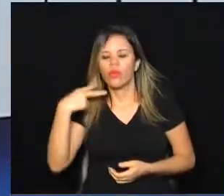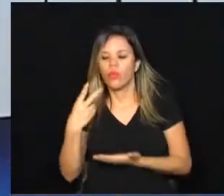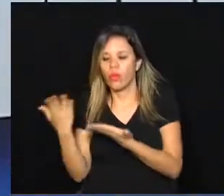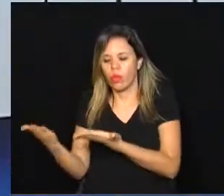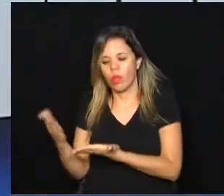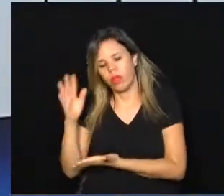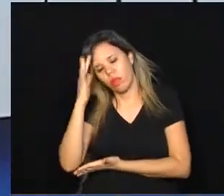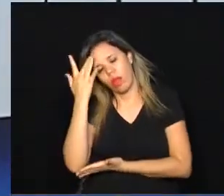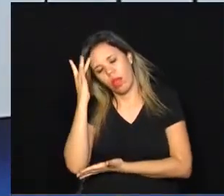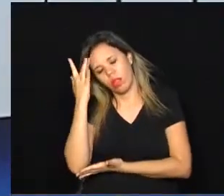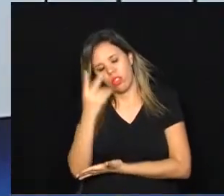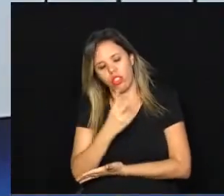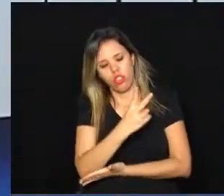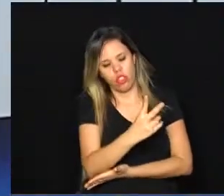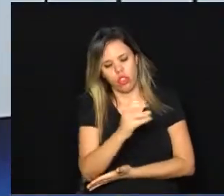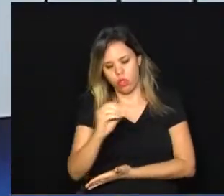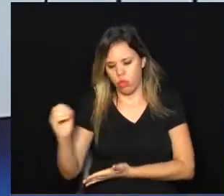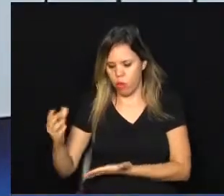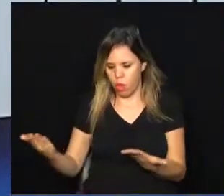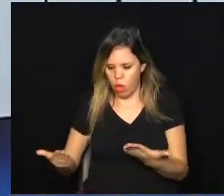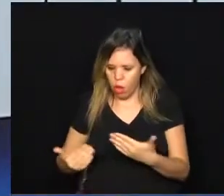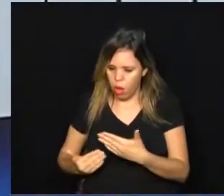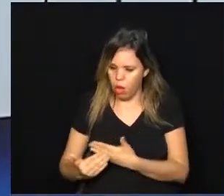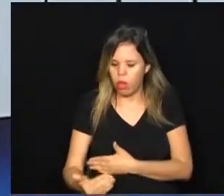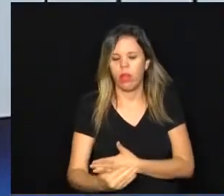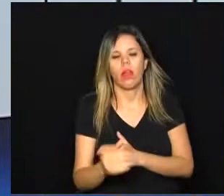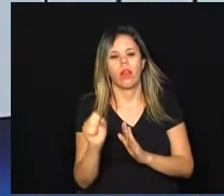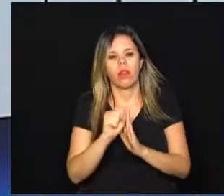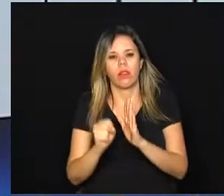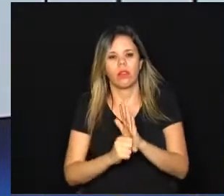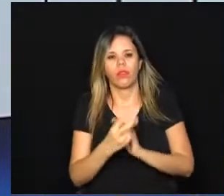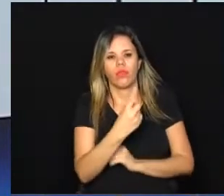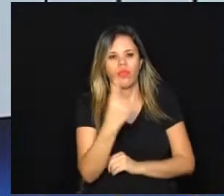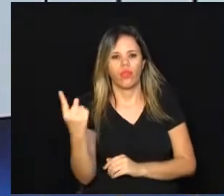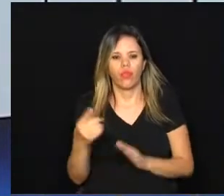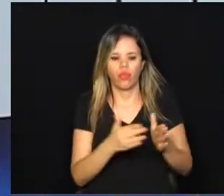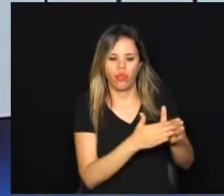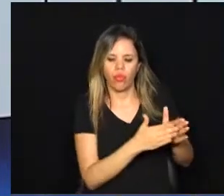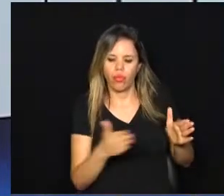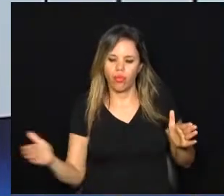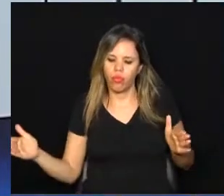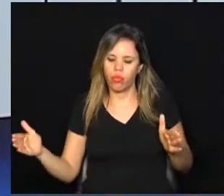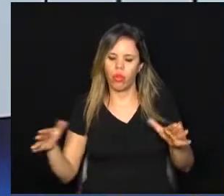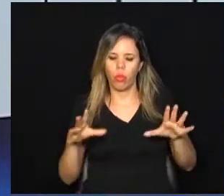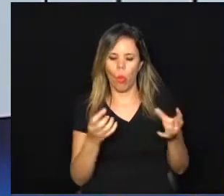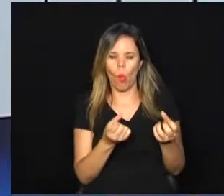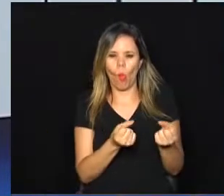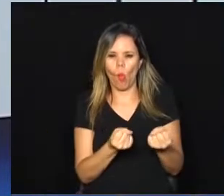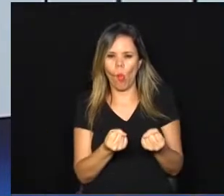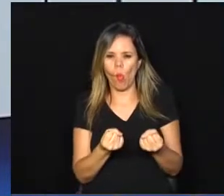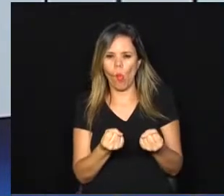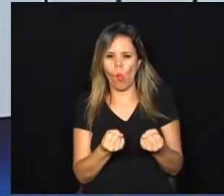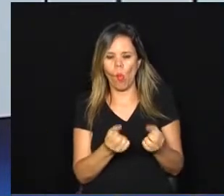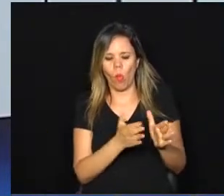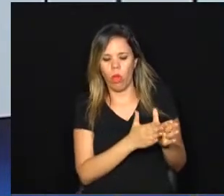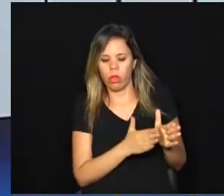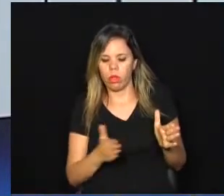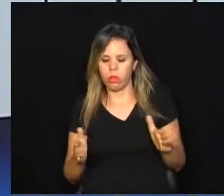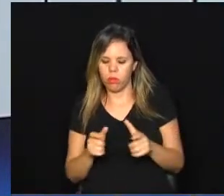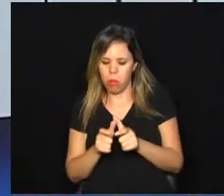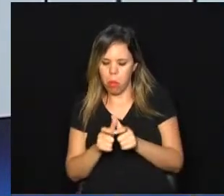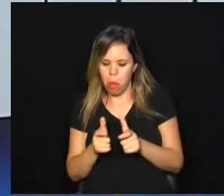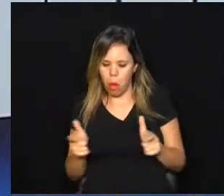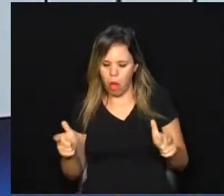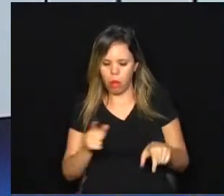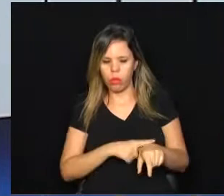2000 para cá, portanto neste século XXI, as temporadas de seca que a gente vem falando aqui está aumentando